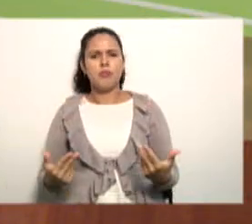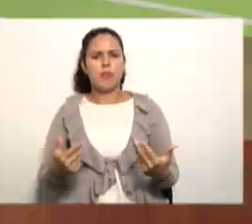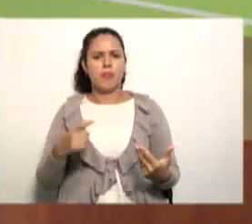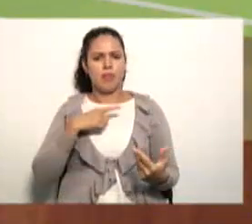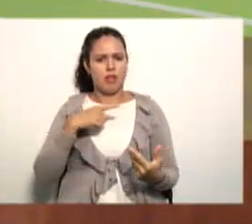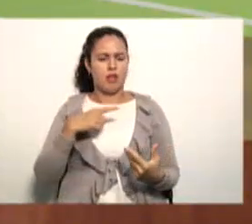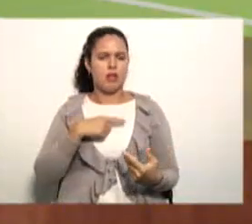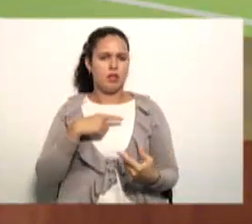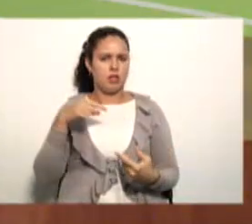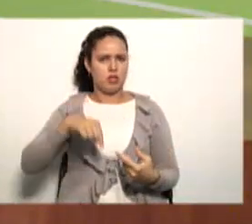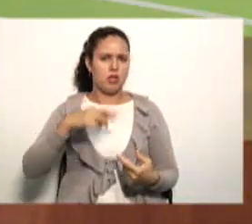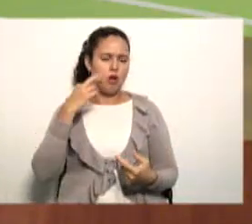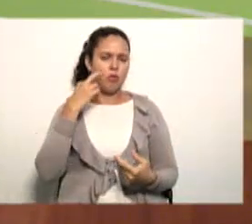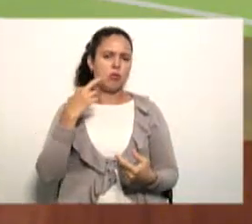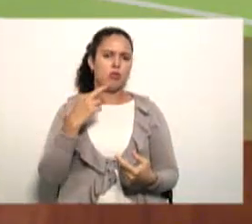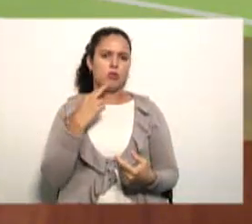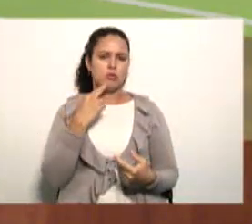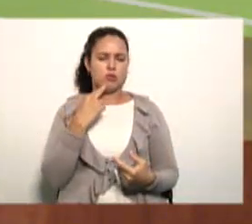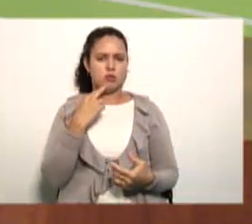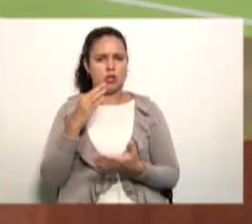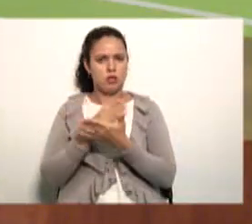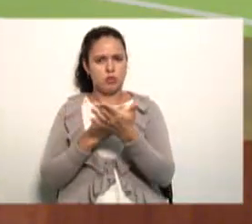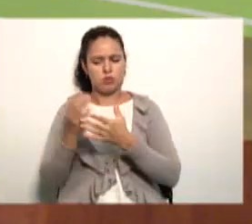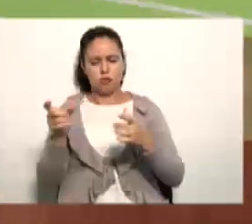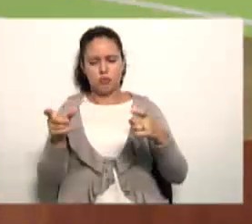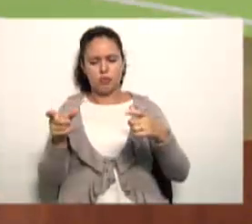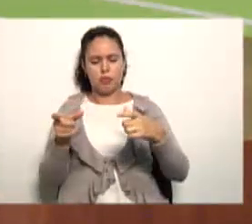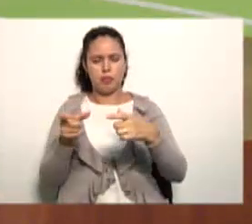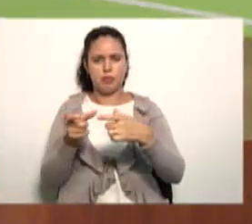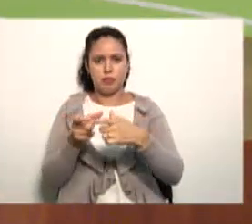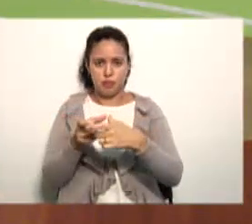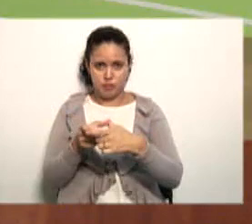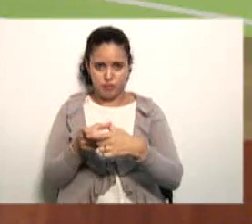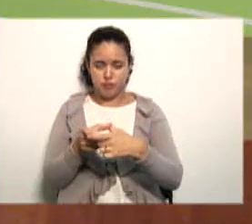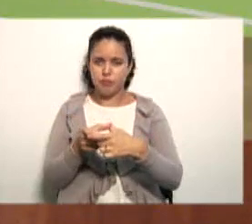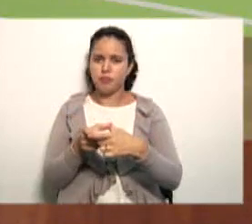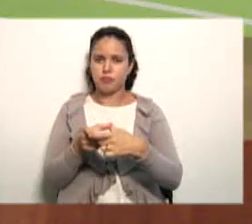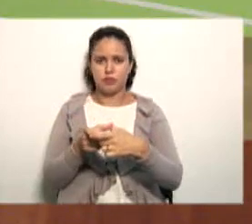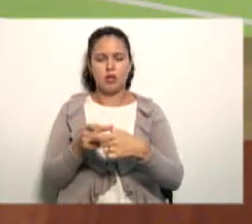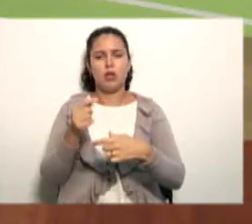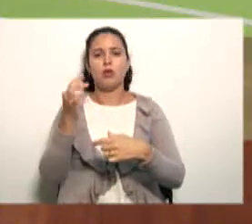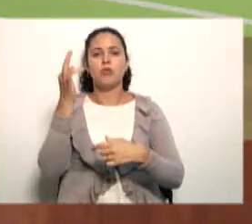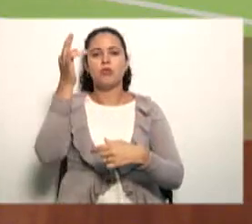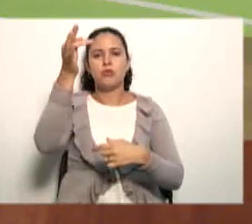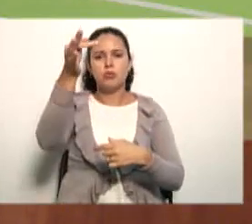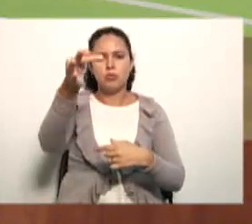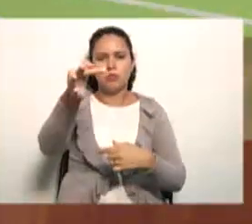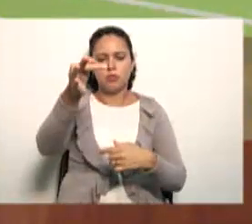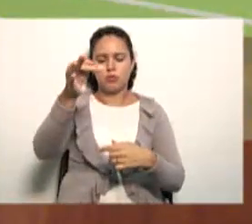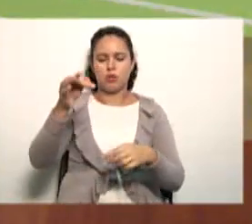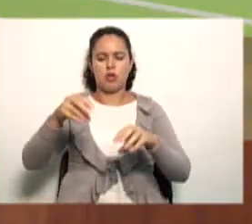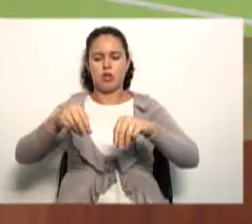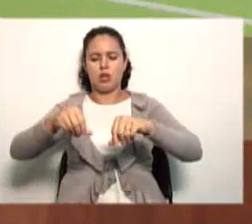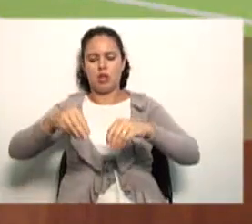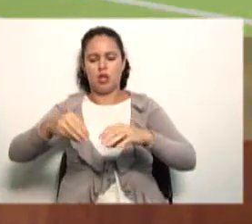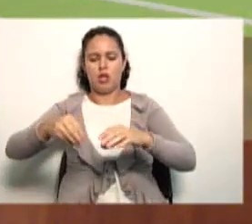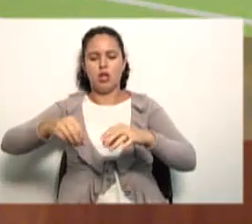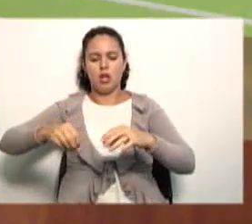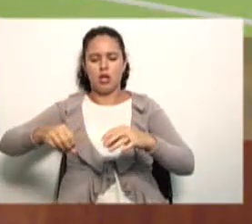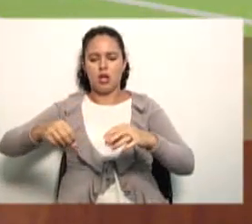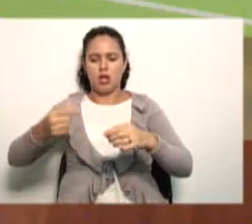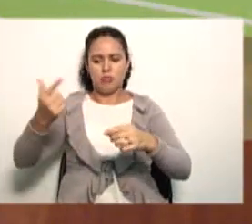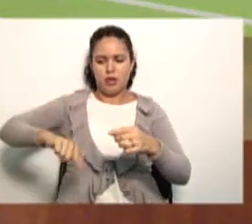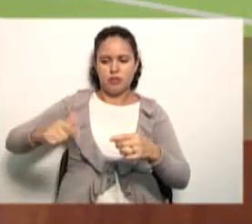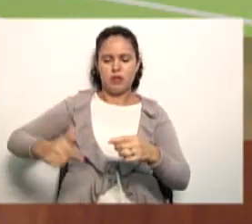Rondônia, são escassos. Quando você retira um recurso desse, um metal desse da terra, ele brota de novo? Não. Então, nossos